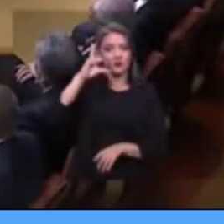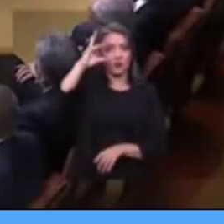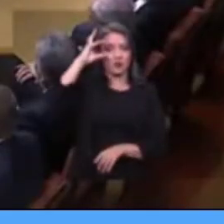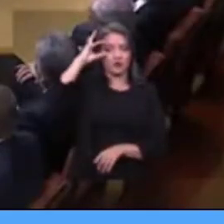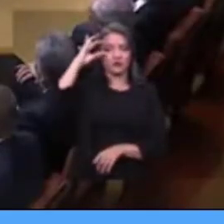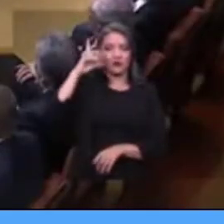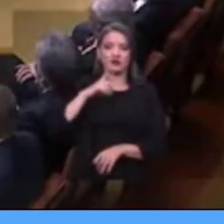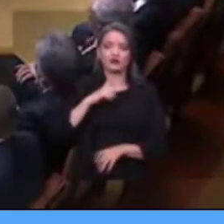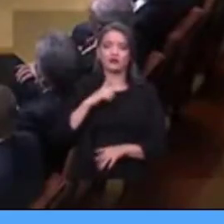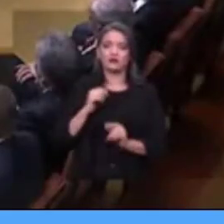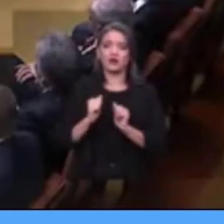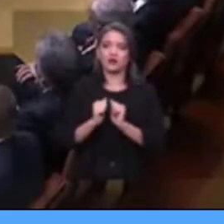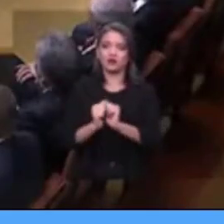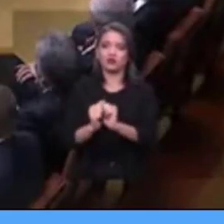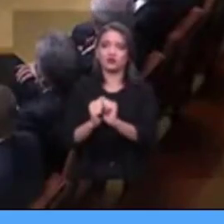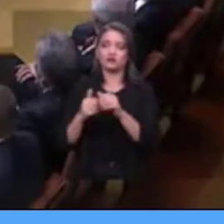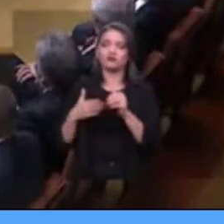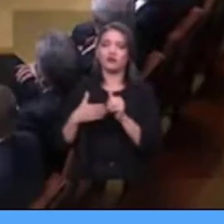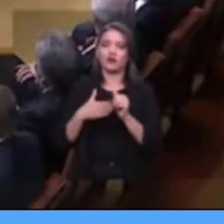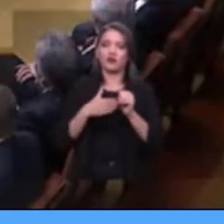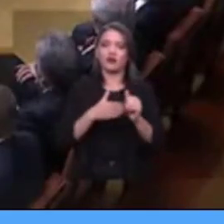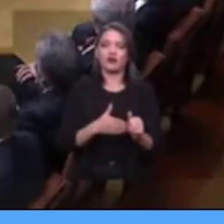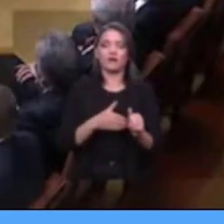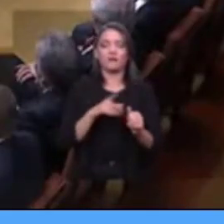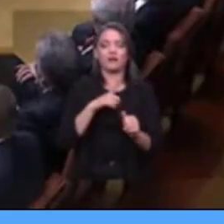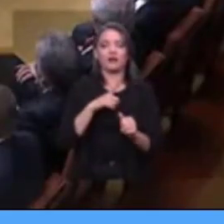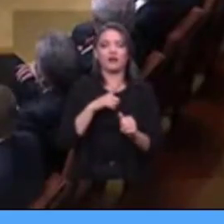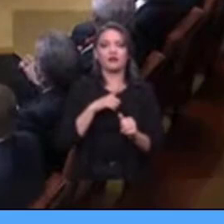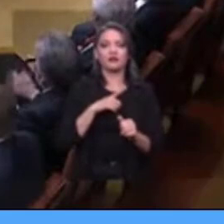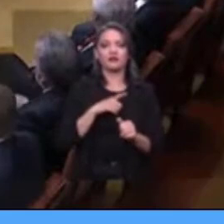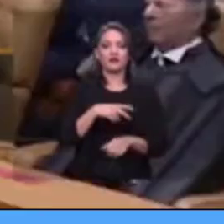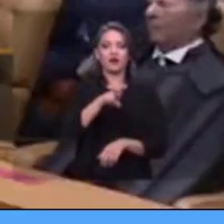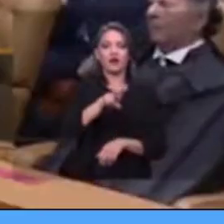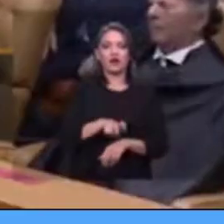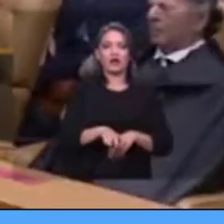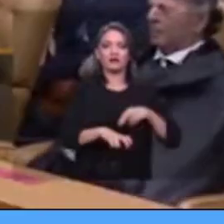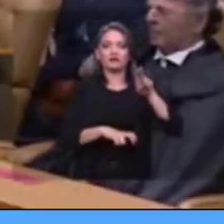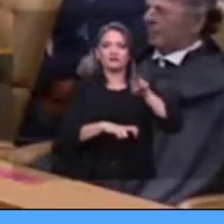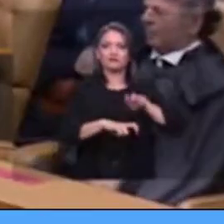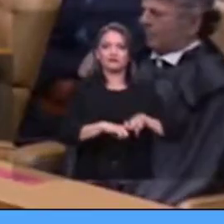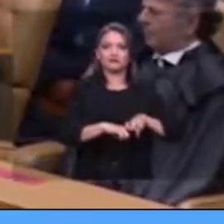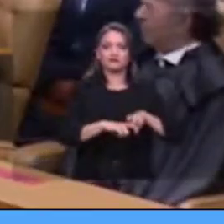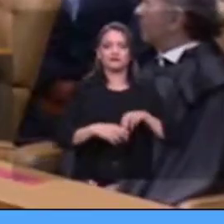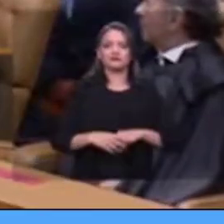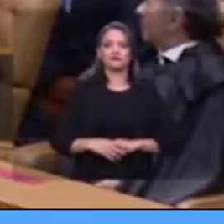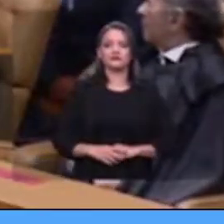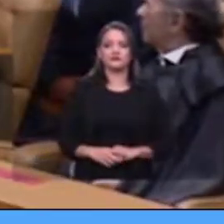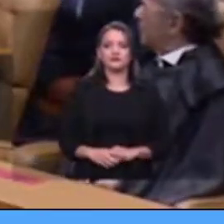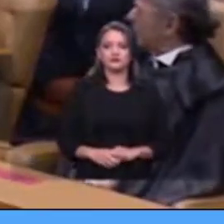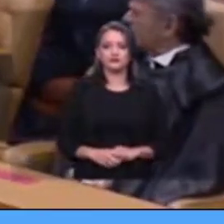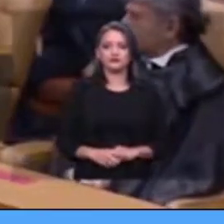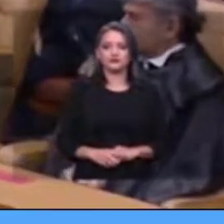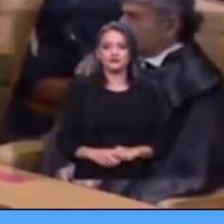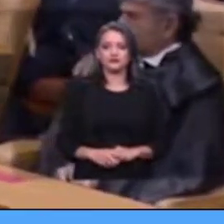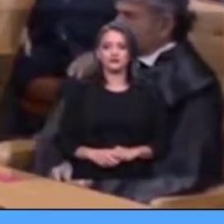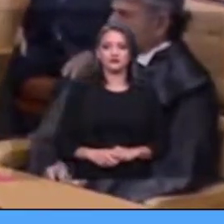que conduzam o novo ministro para ocupar o seu lugar na bancada.